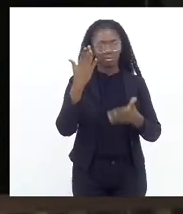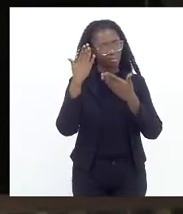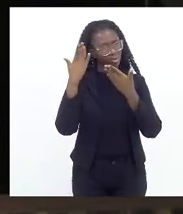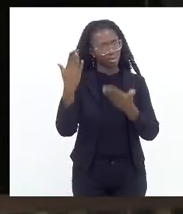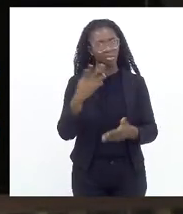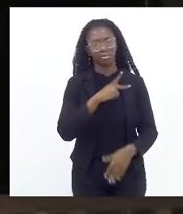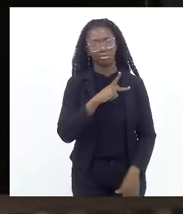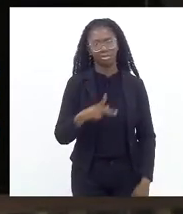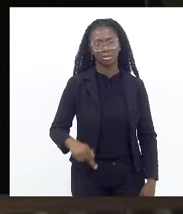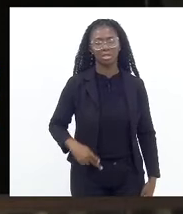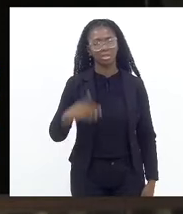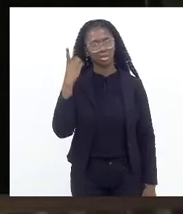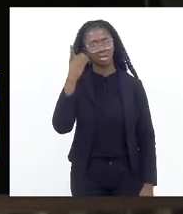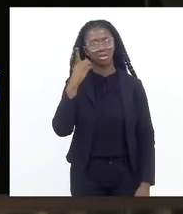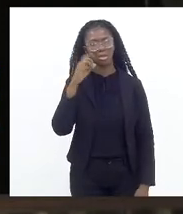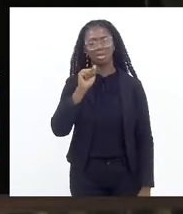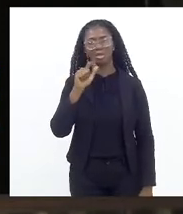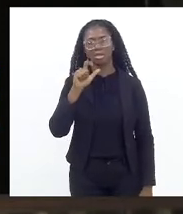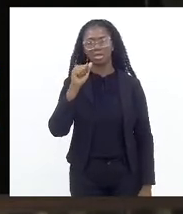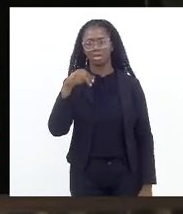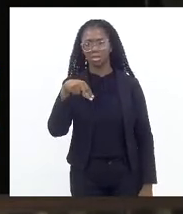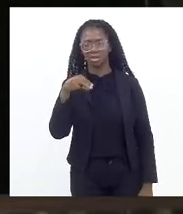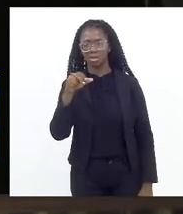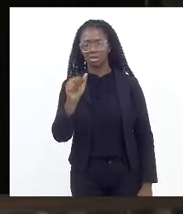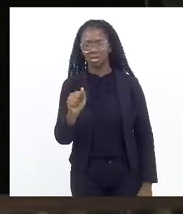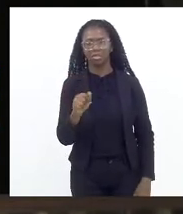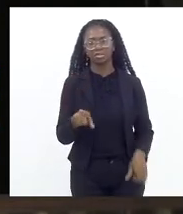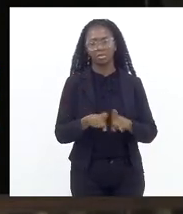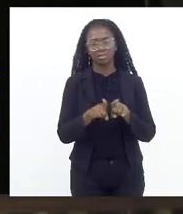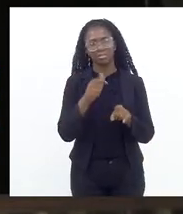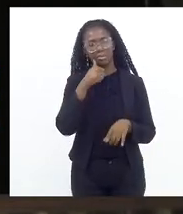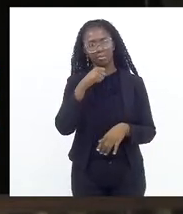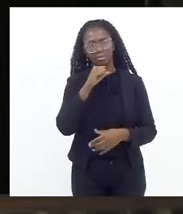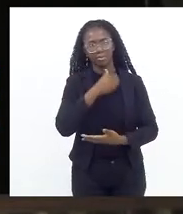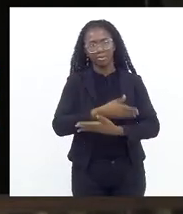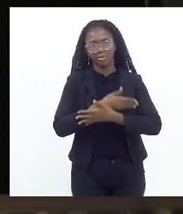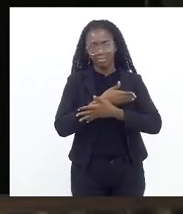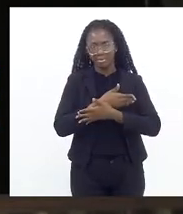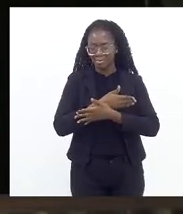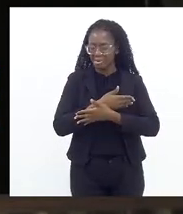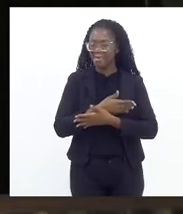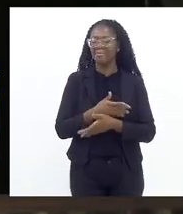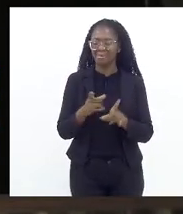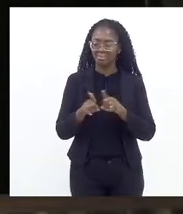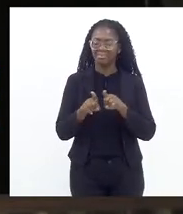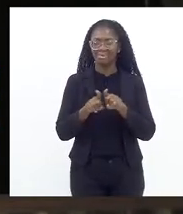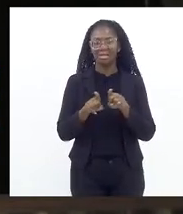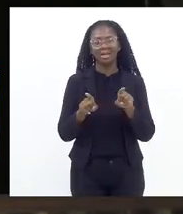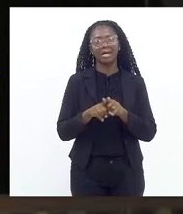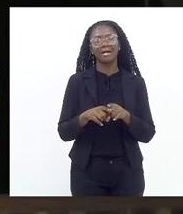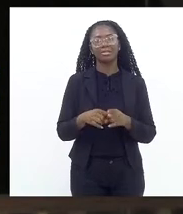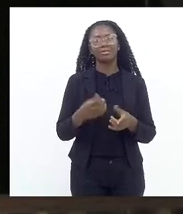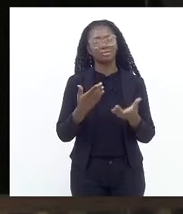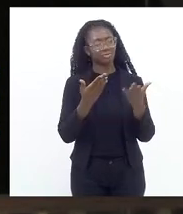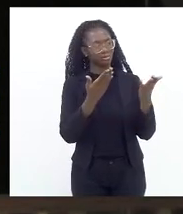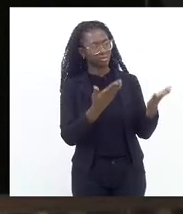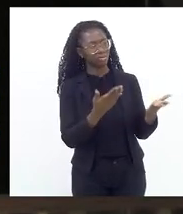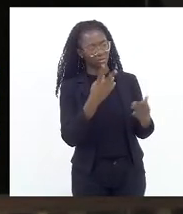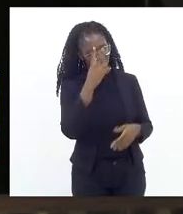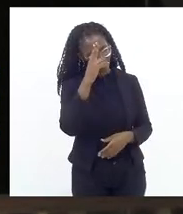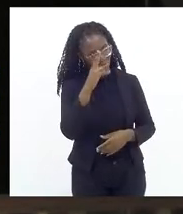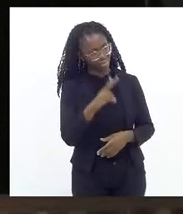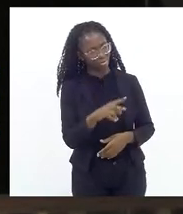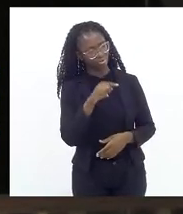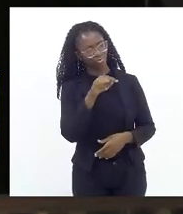presidente, deputada Alana, que é mãe também de uma linda bebê, de uma princesa, E Vossa Excelência é testemunha